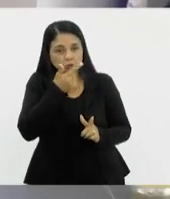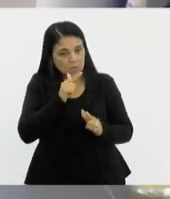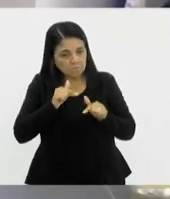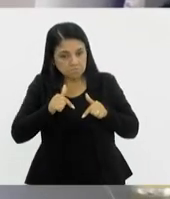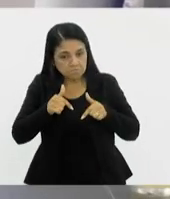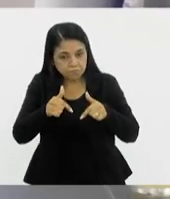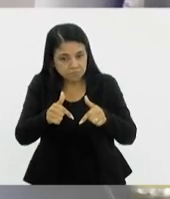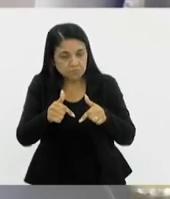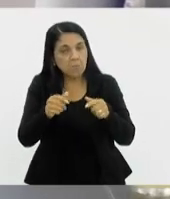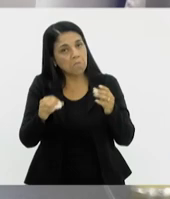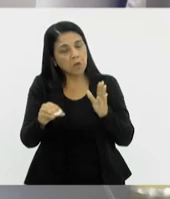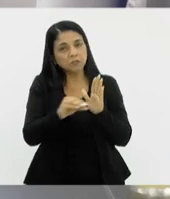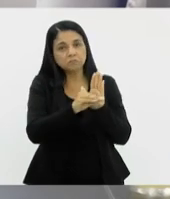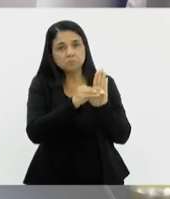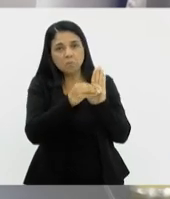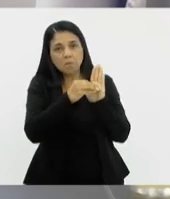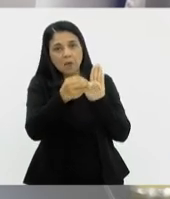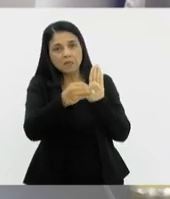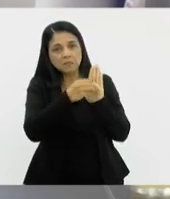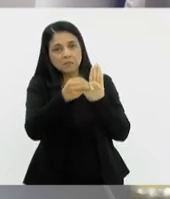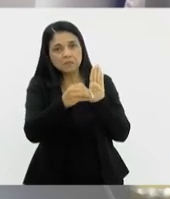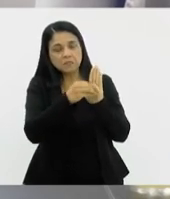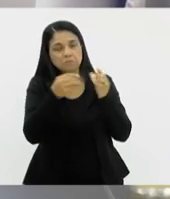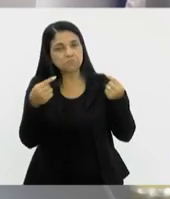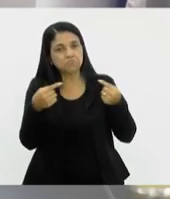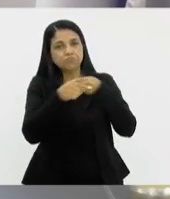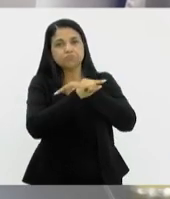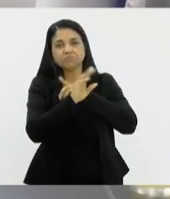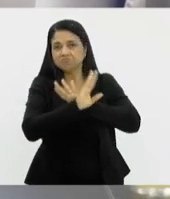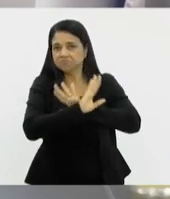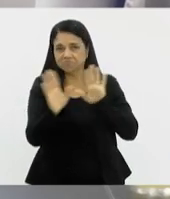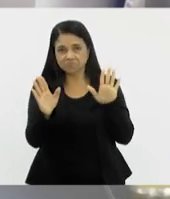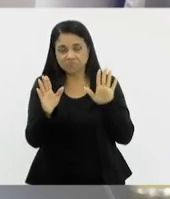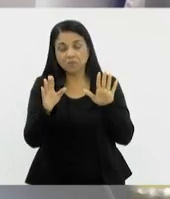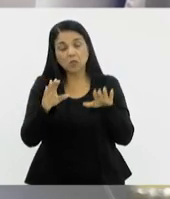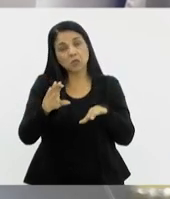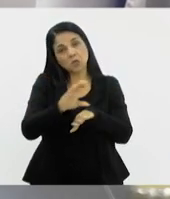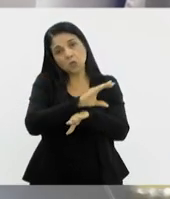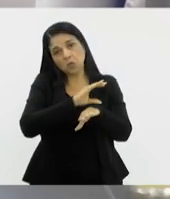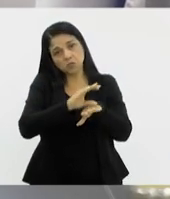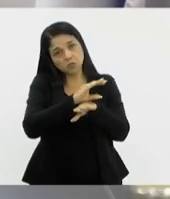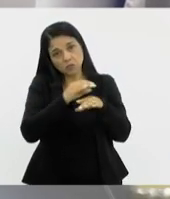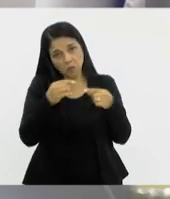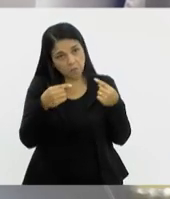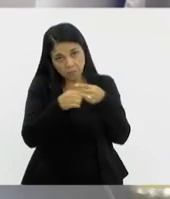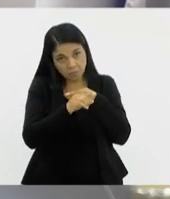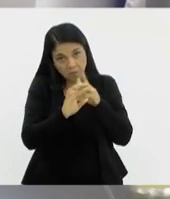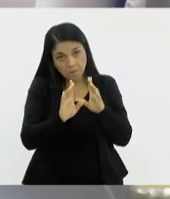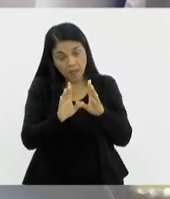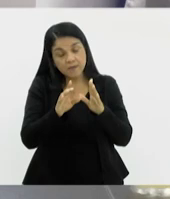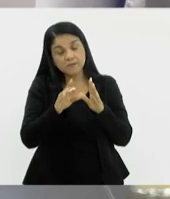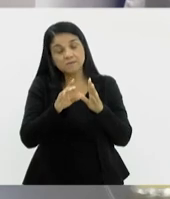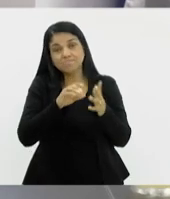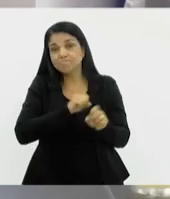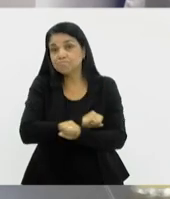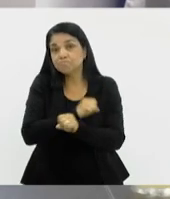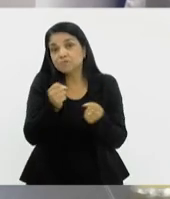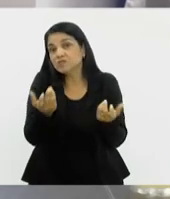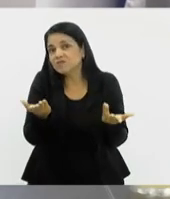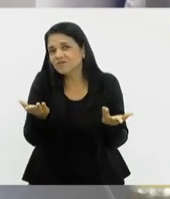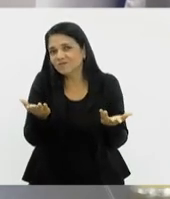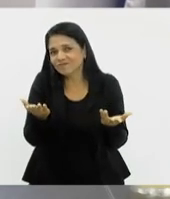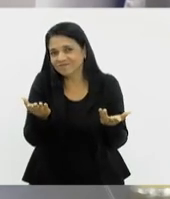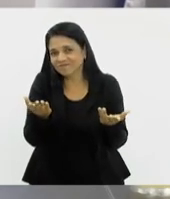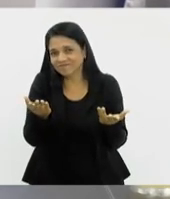receber um parecer pela injuridicidade. Não é inconstitucional, mas é impossível para o mundo real.